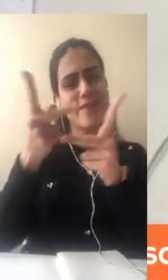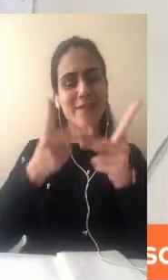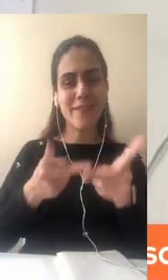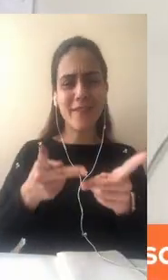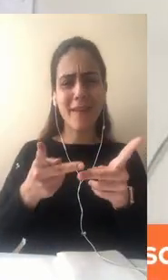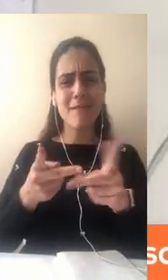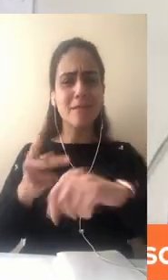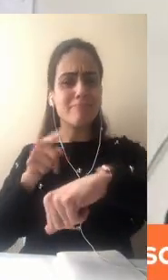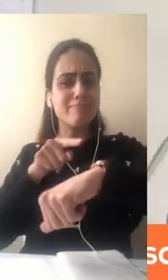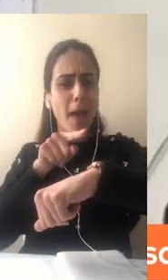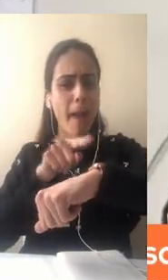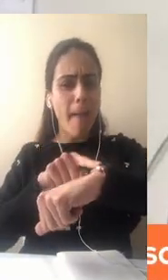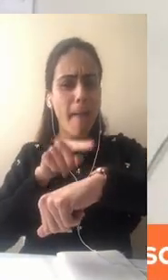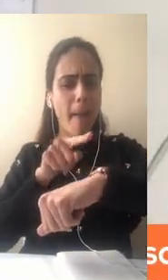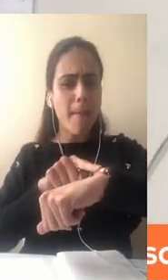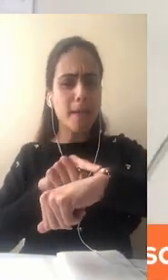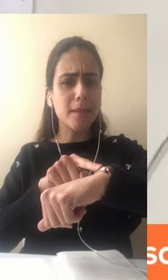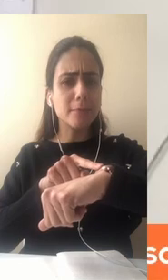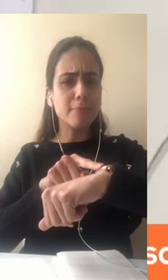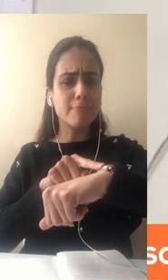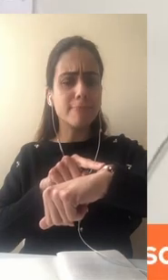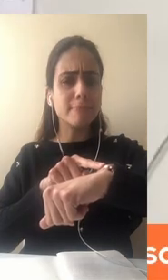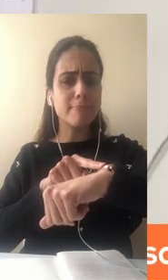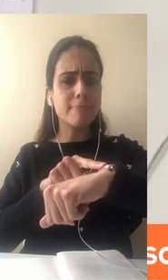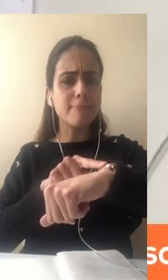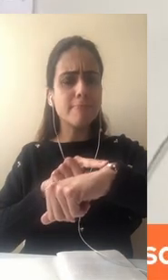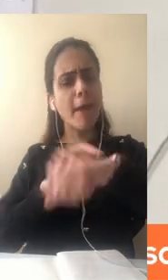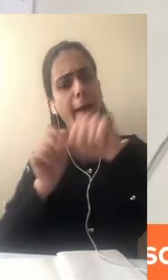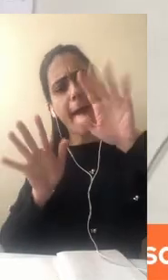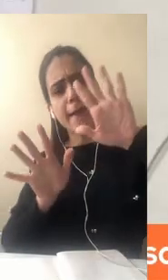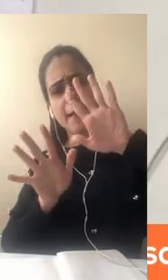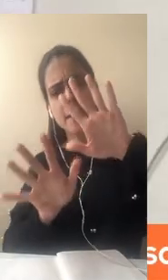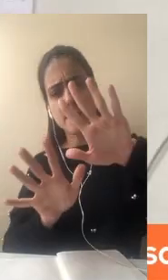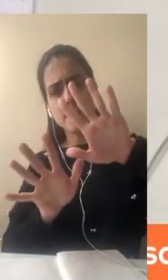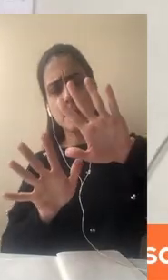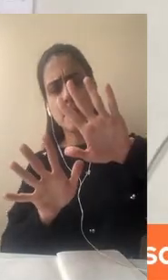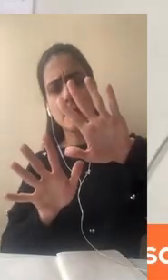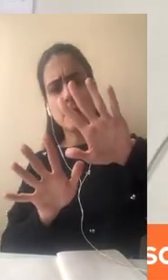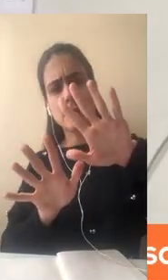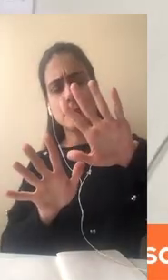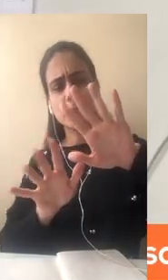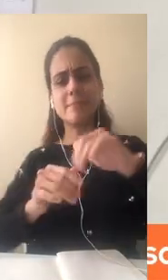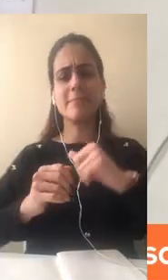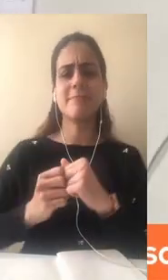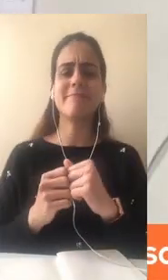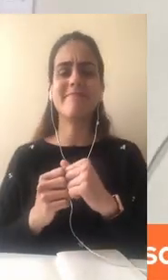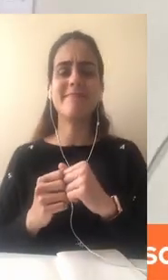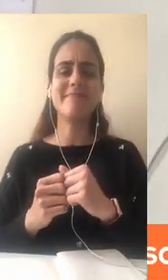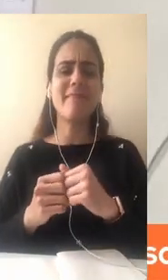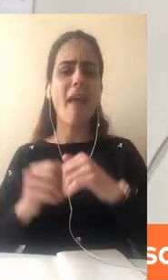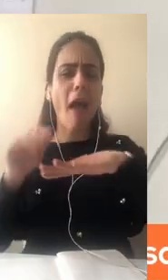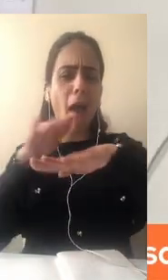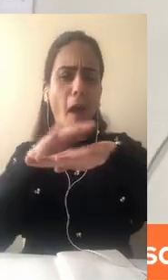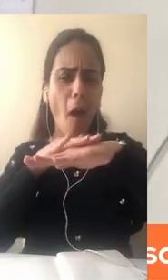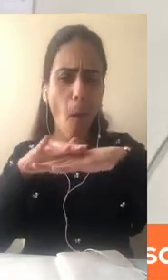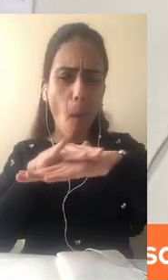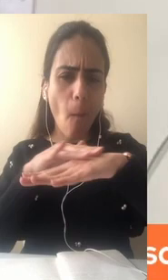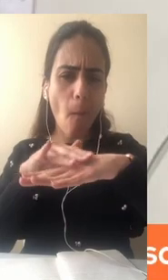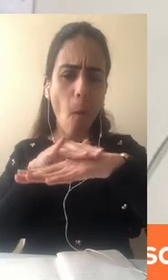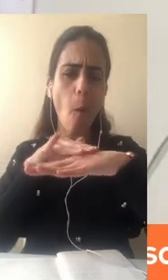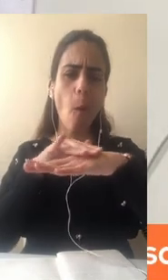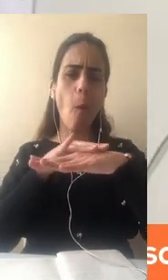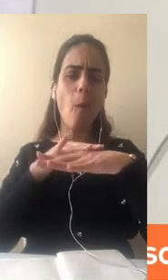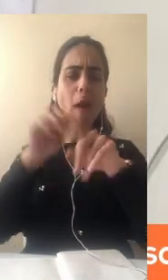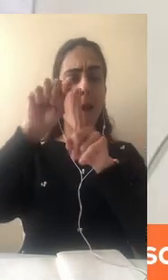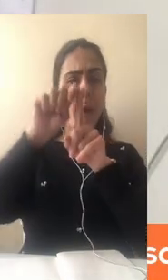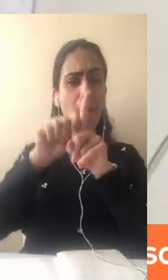Olá, bem-vindo. Este é o momento que nós estamos montando do Que Discípulos e teremos então o nosso podcast